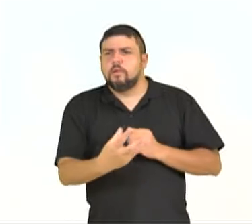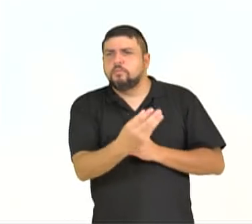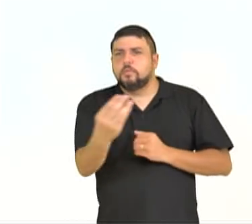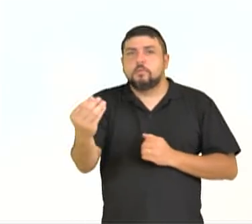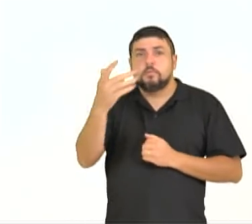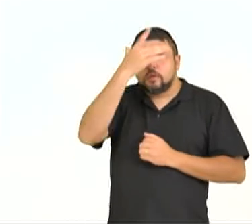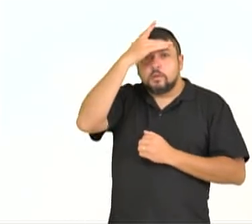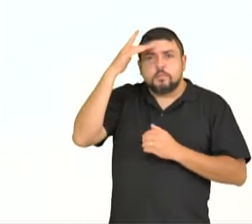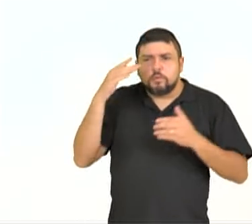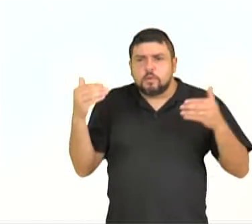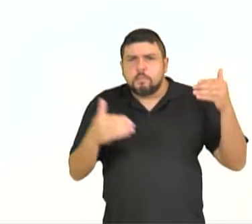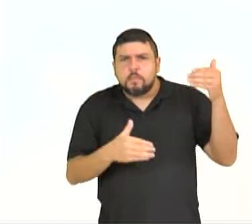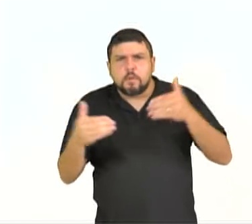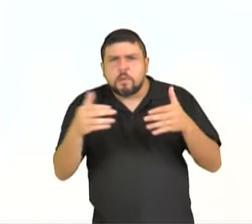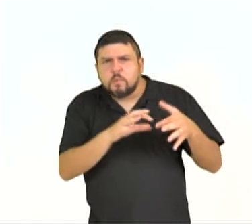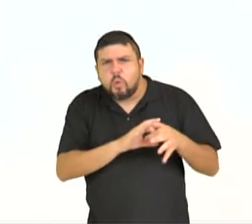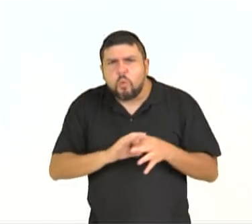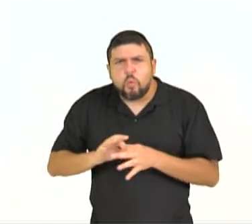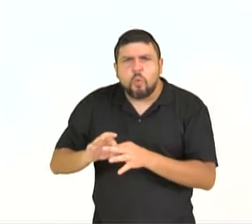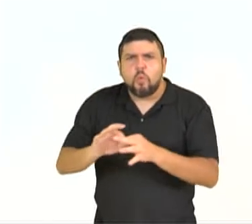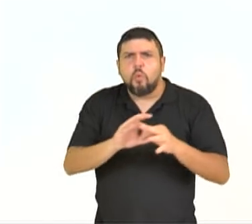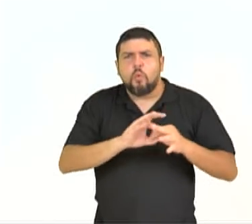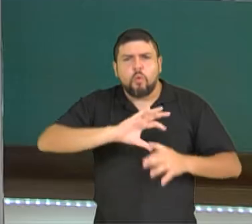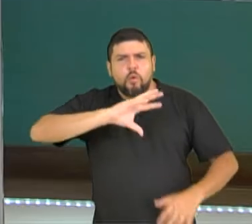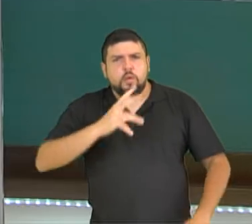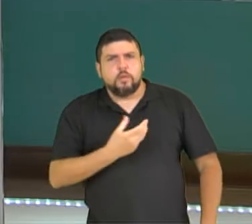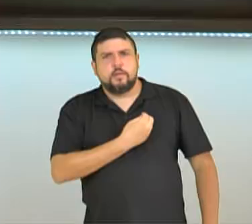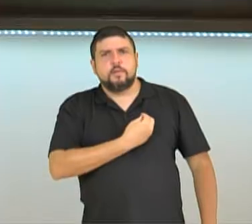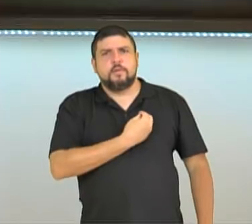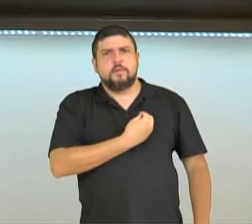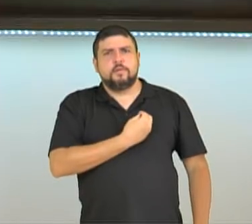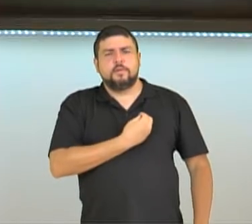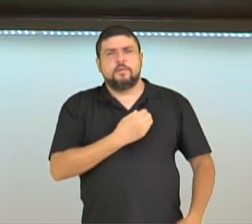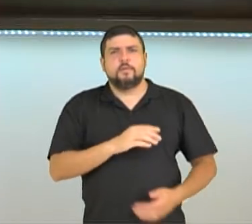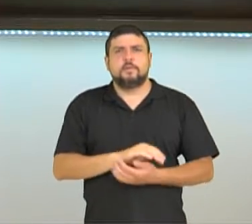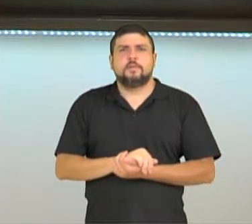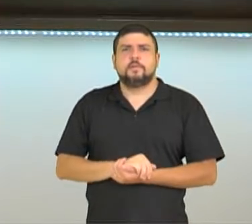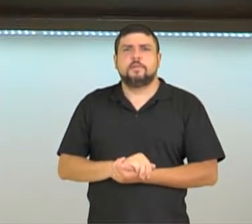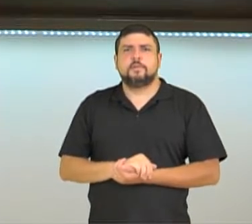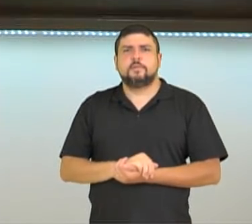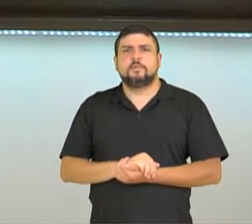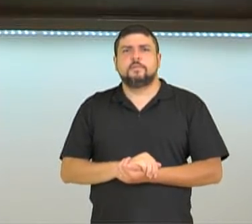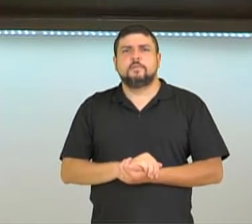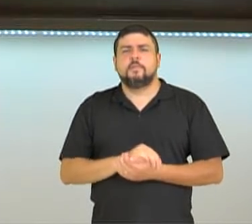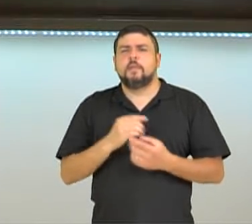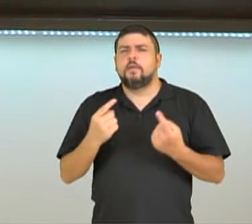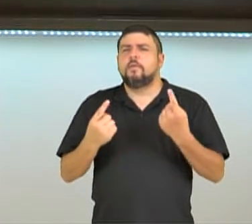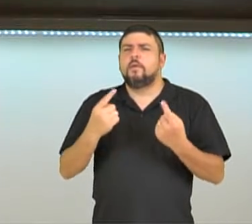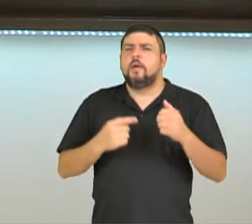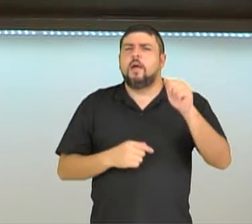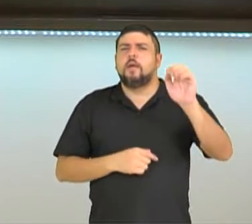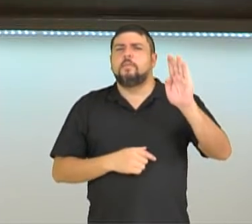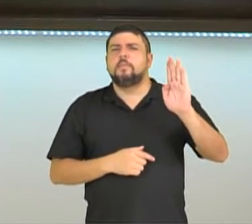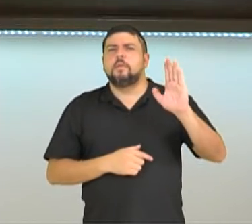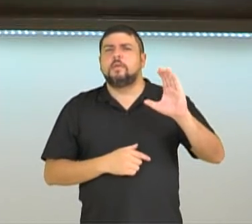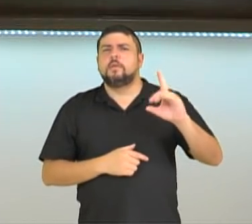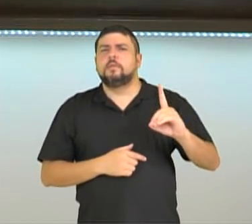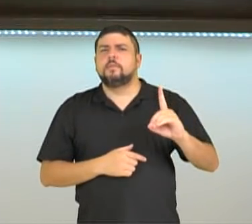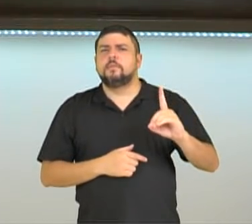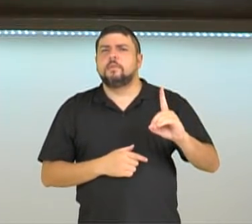fazendo sua parte e doando para salvar vidas. Então, qual a alternativa A, B, C ou